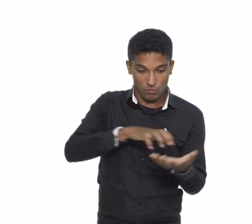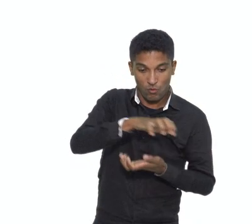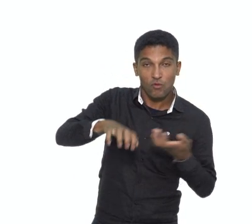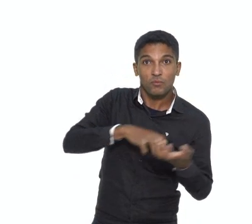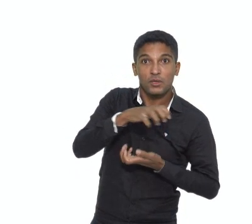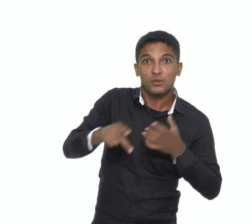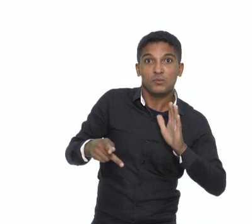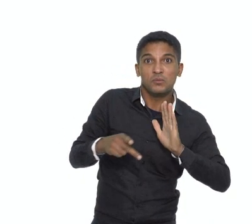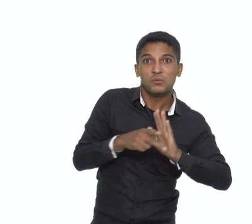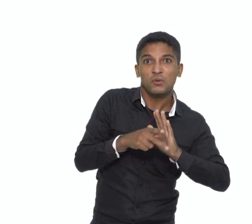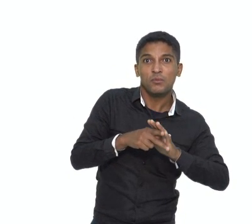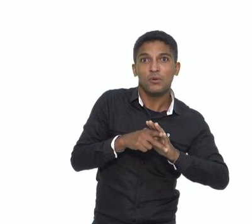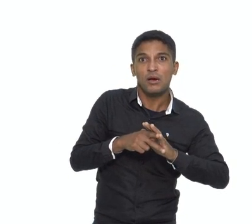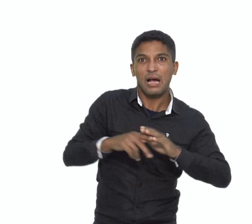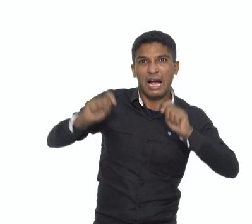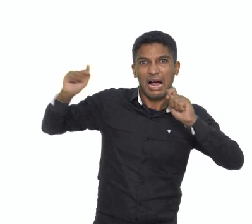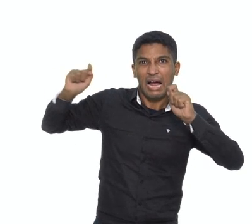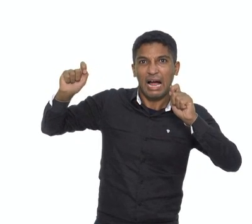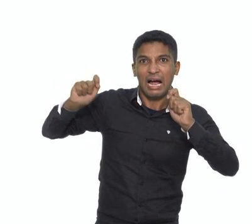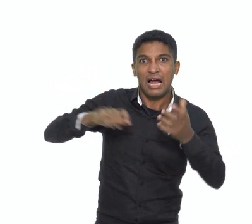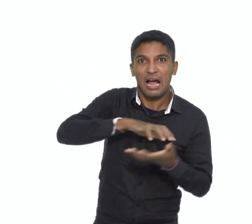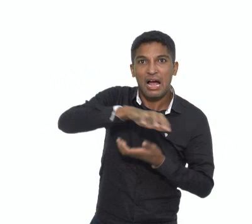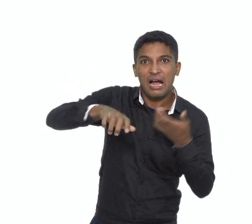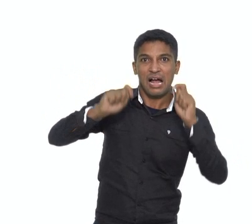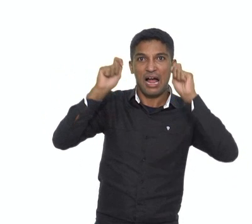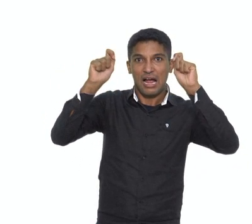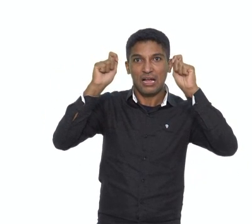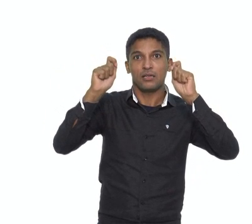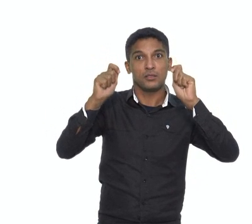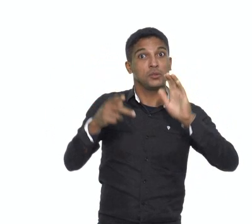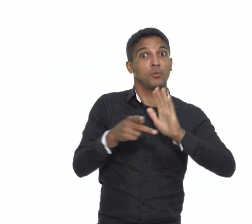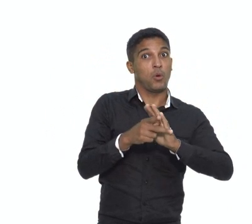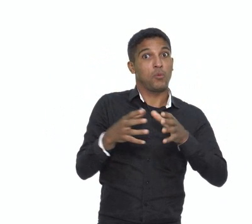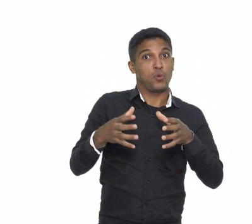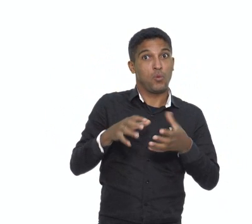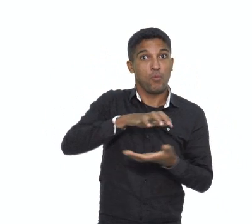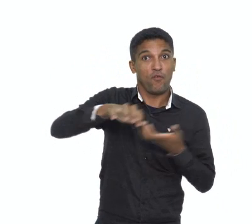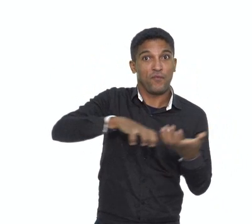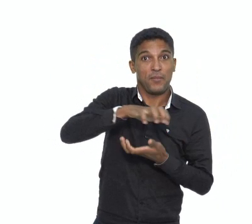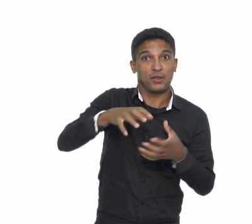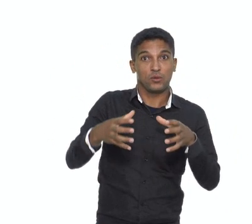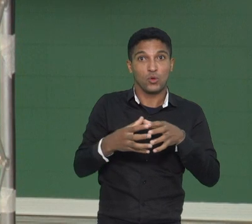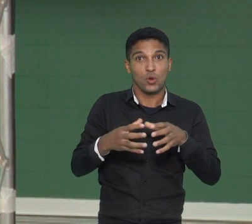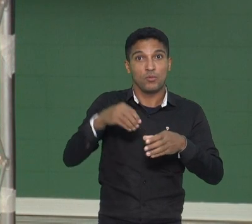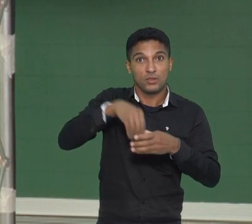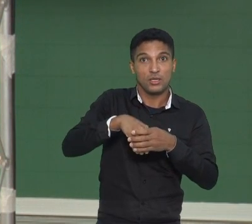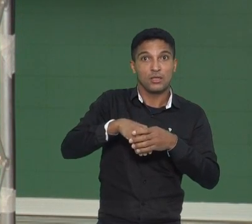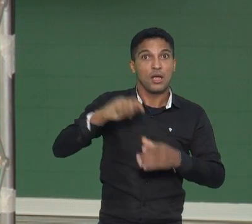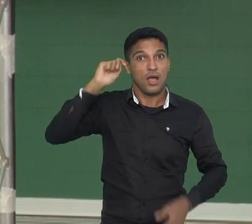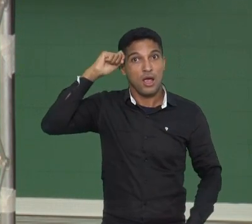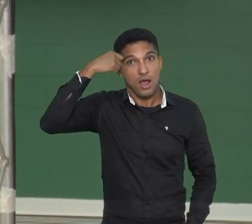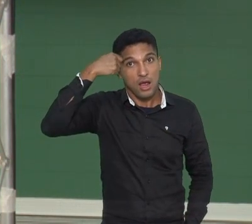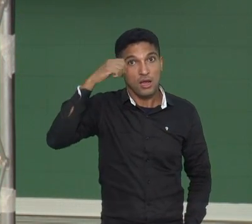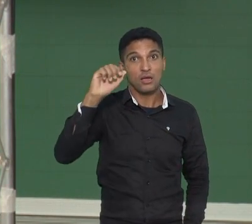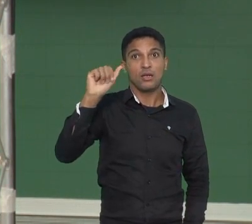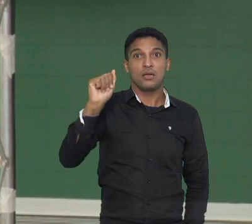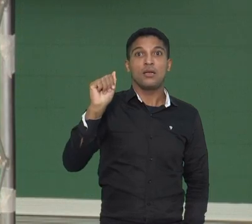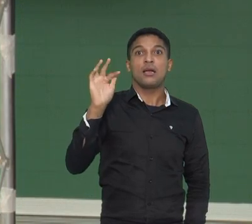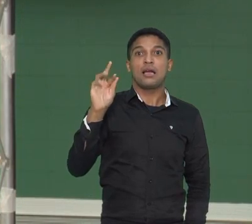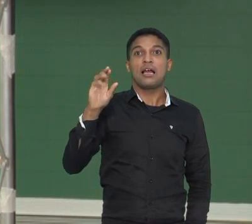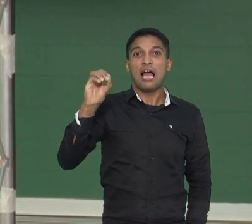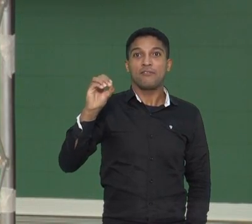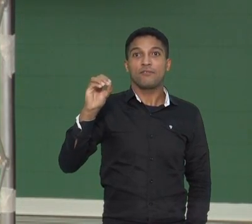Baiana, enfatizando a participação afrodescendente. Falando em participação